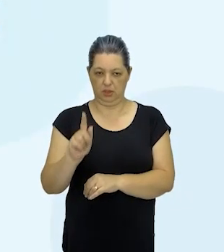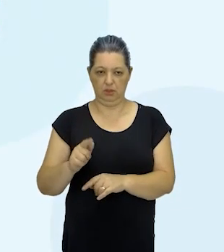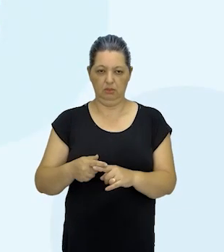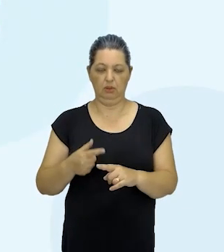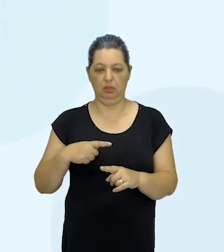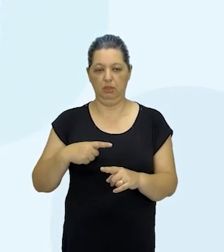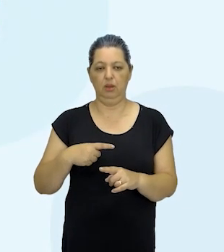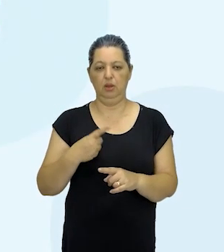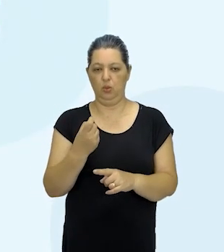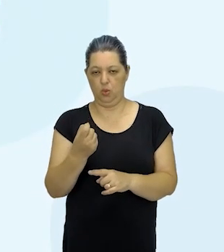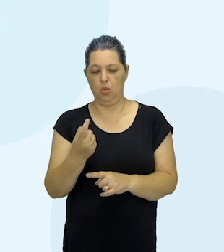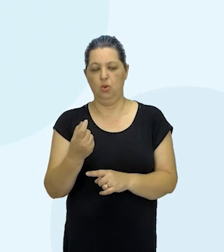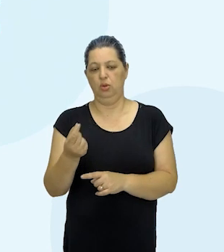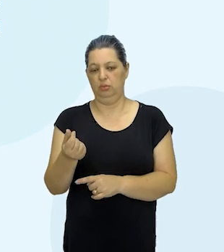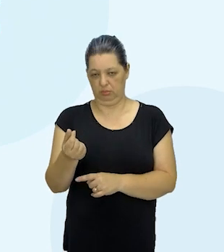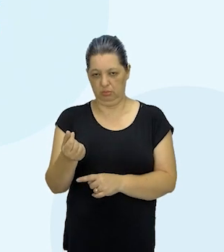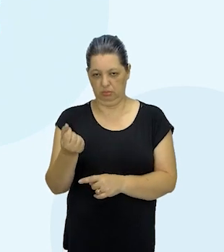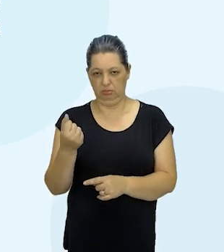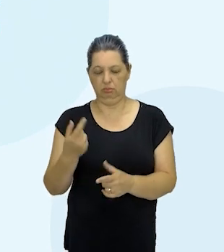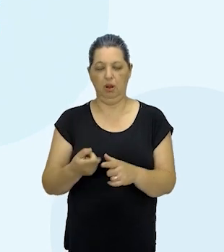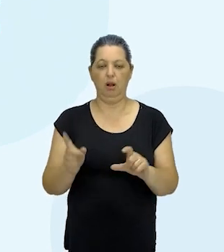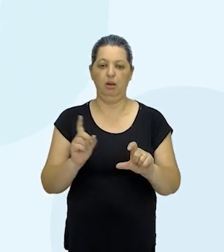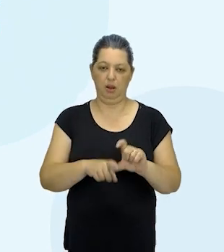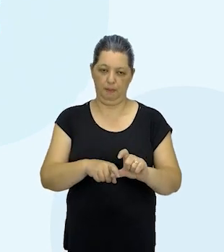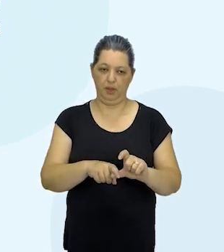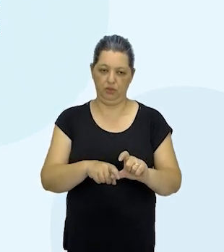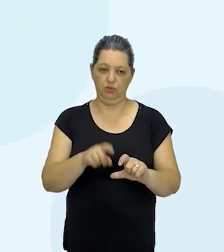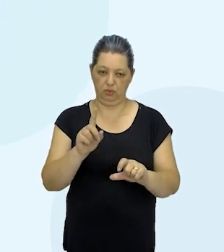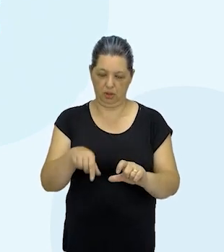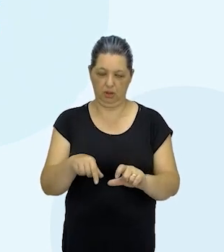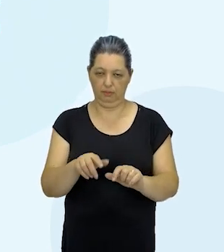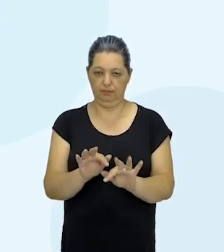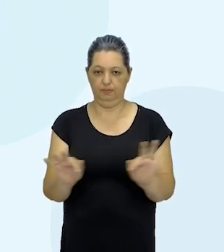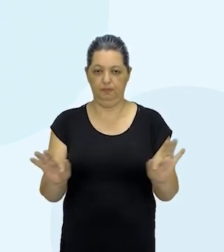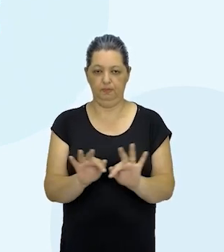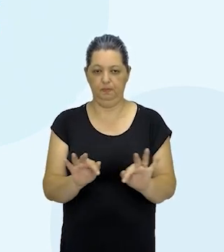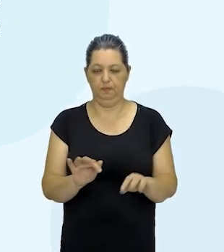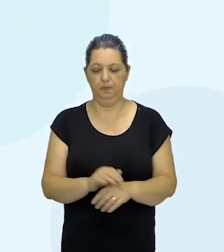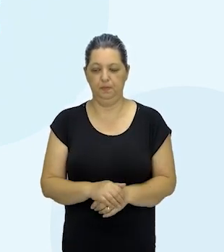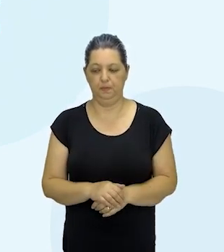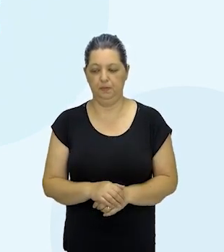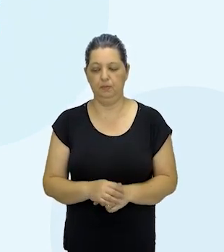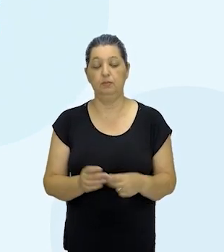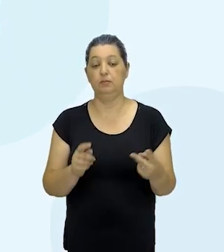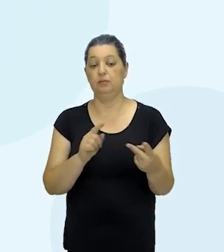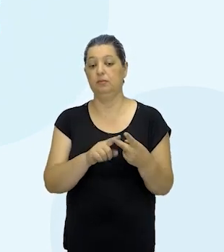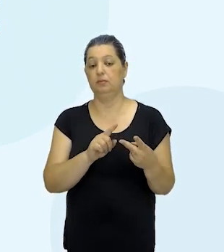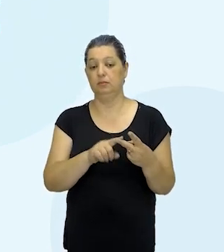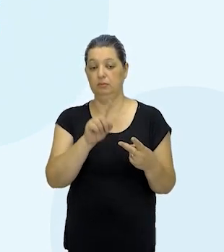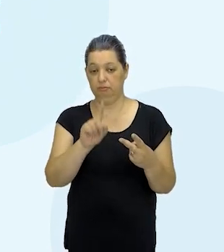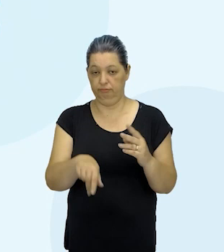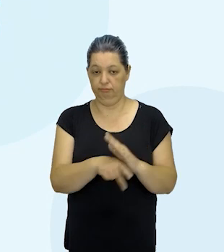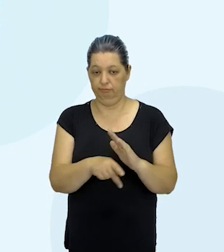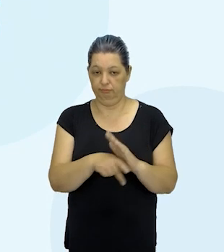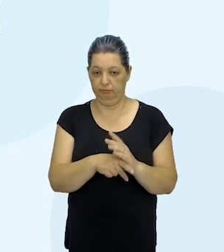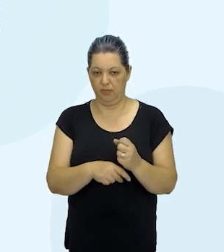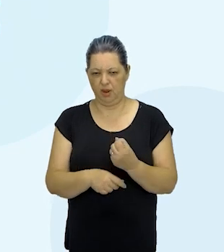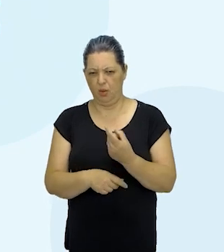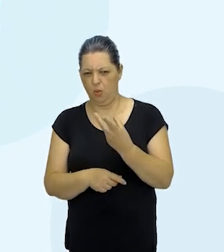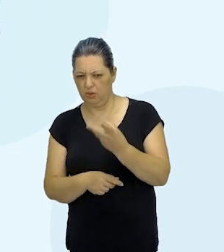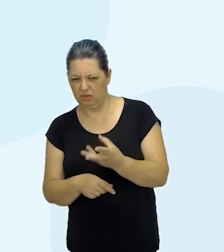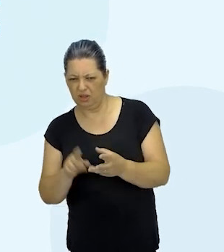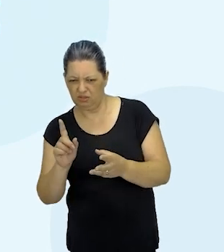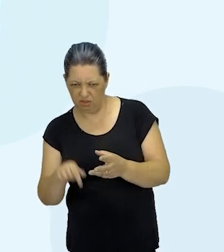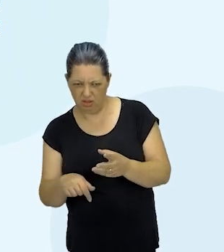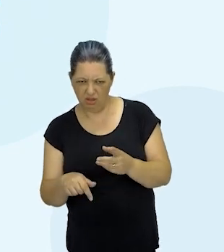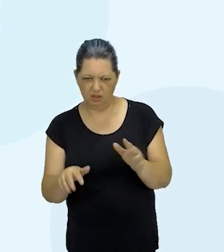um único valor dependendo dele. Ah, legal. Então, é sim uma função. Tá. A segunda pergunta, quantidade em relação ao preço ou preço da quantidade?